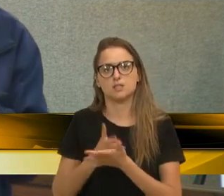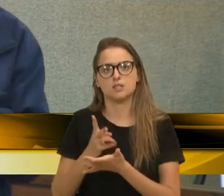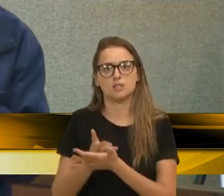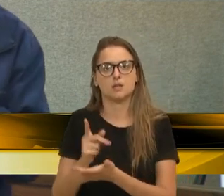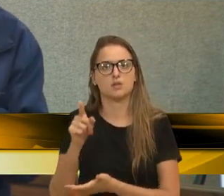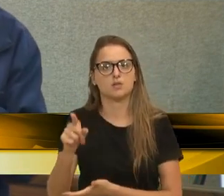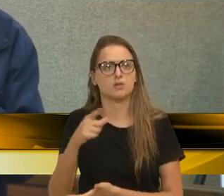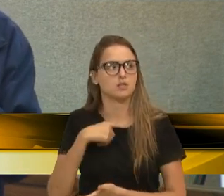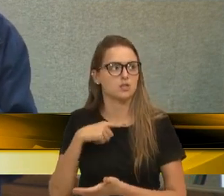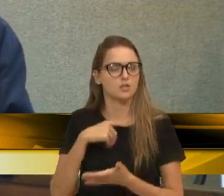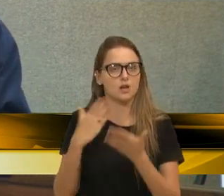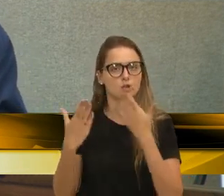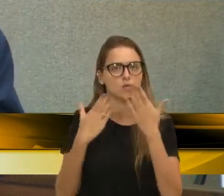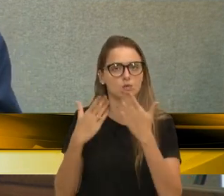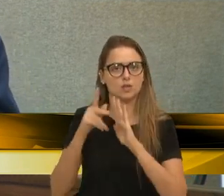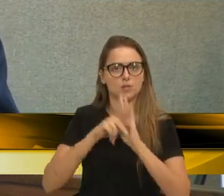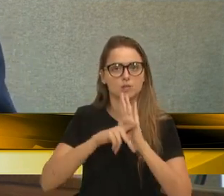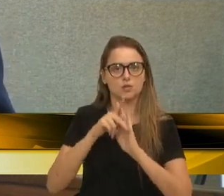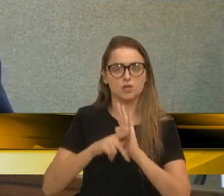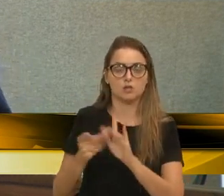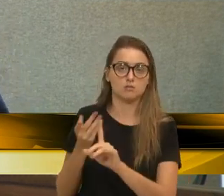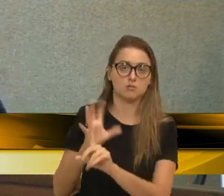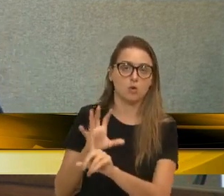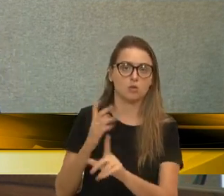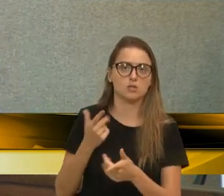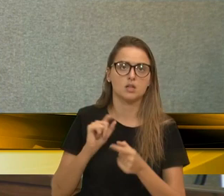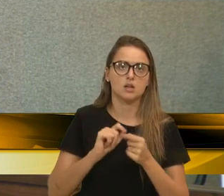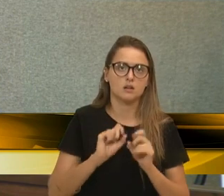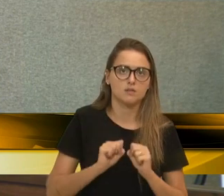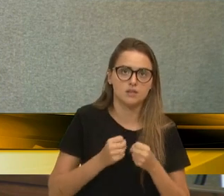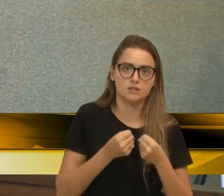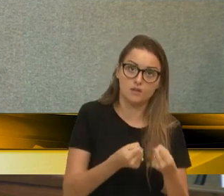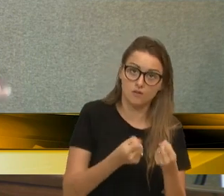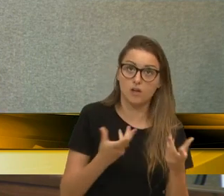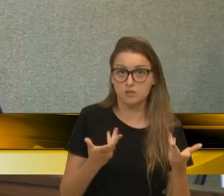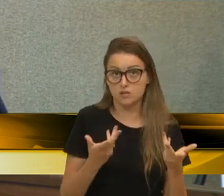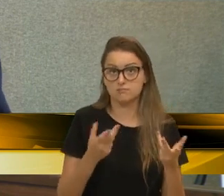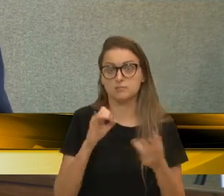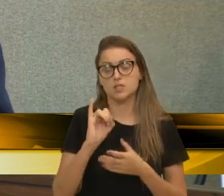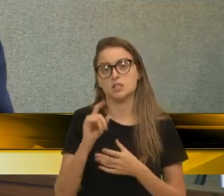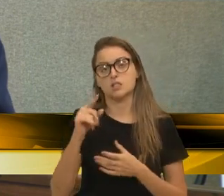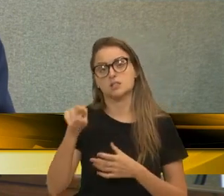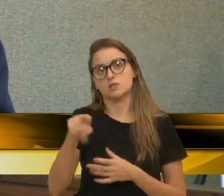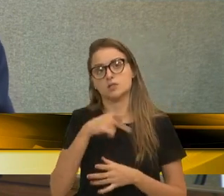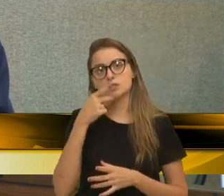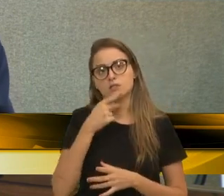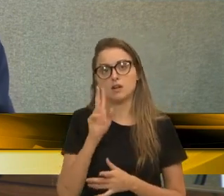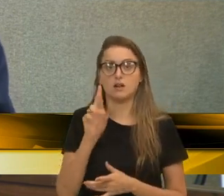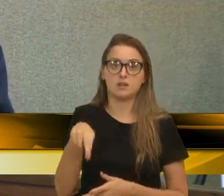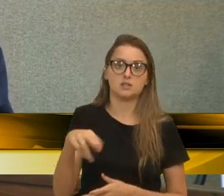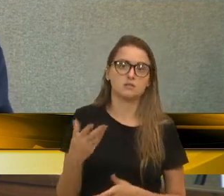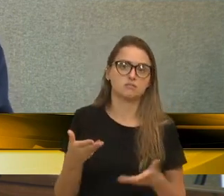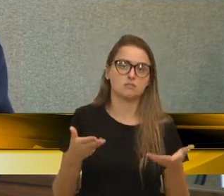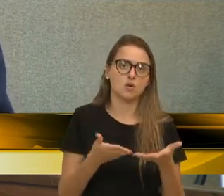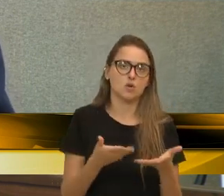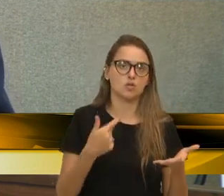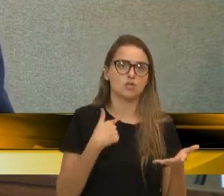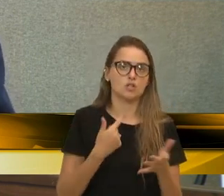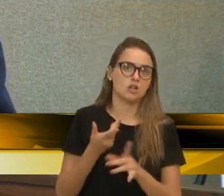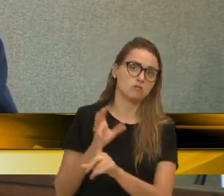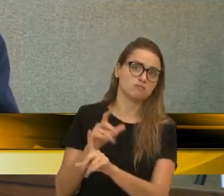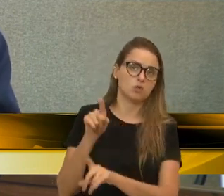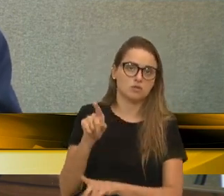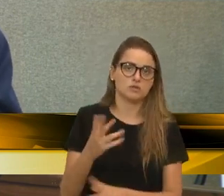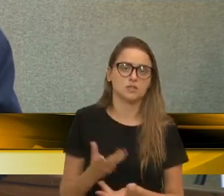tiver um projeto seu contrariado, faça a defesa e se nós entender justo, vamos lhe dar razão. Agora, hoje, sou obrigado a lhe